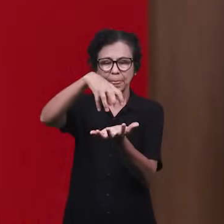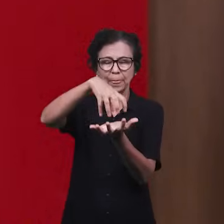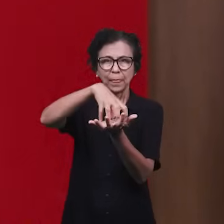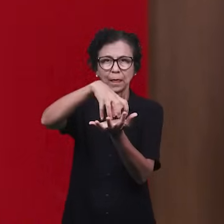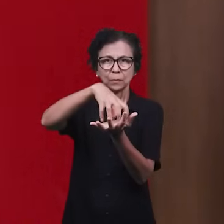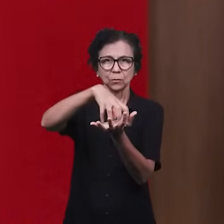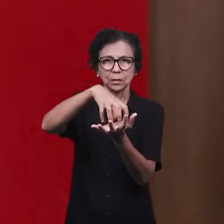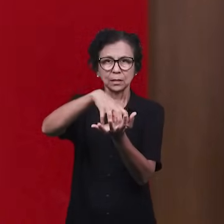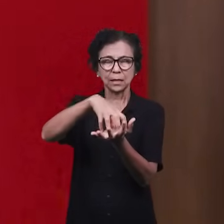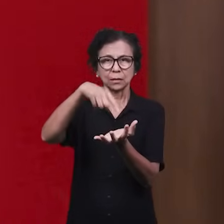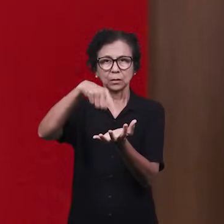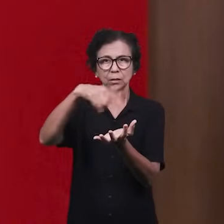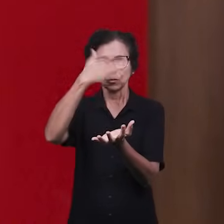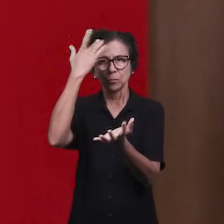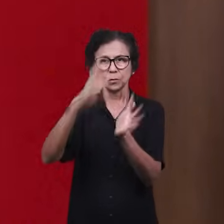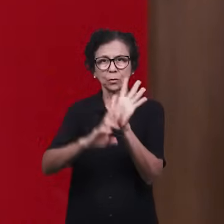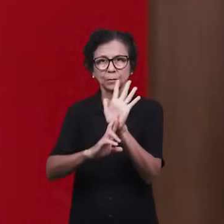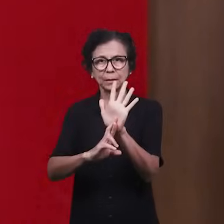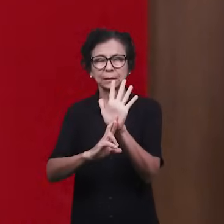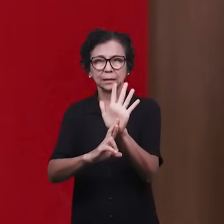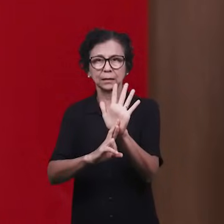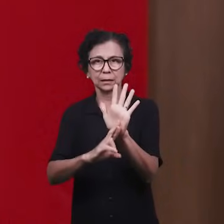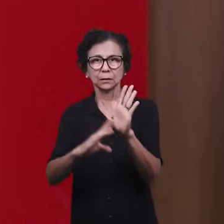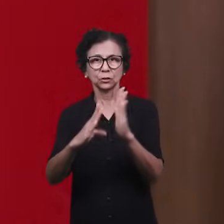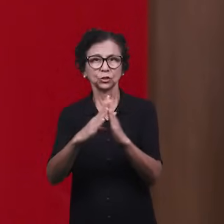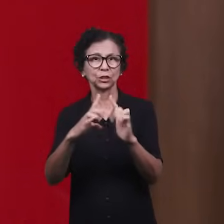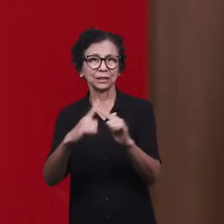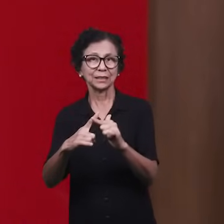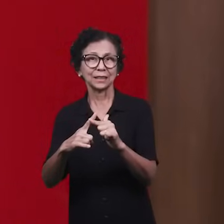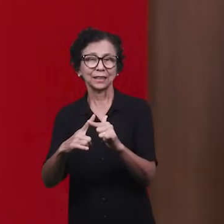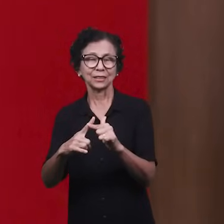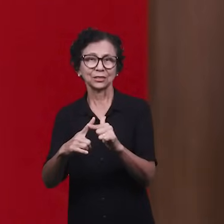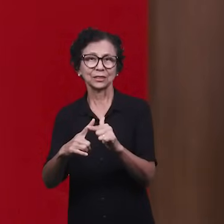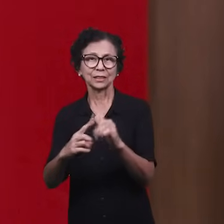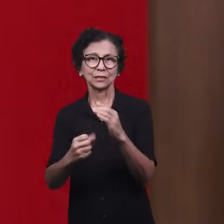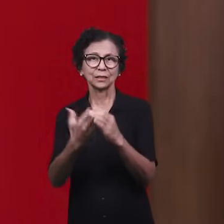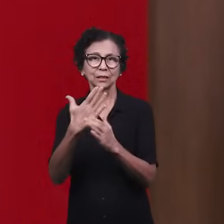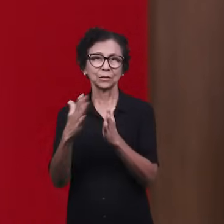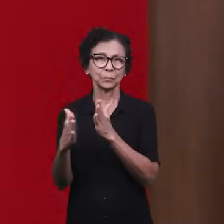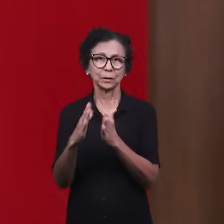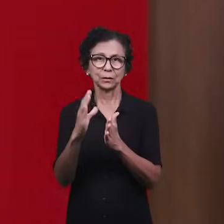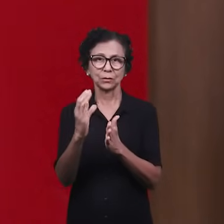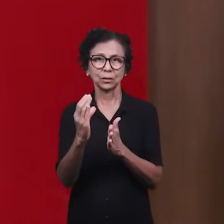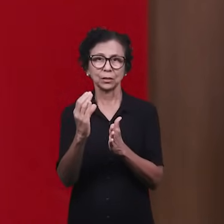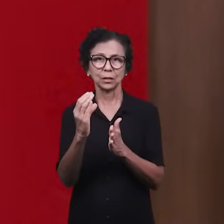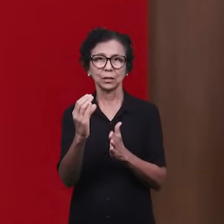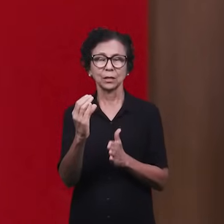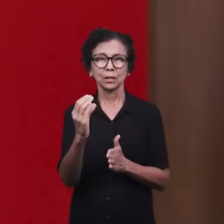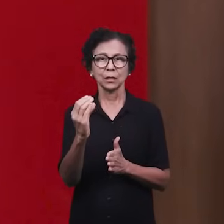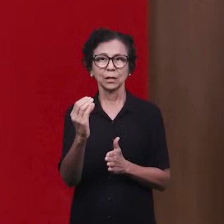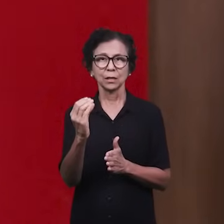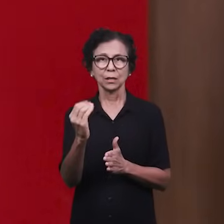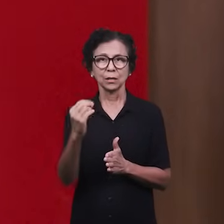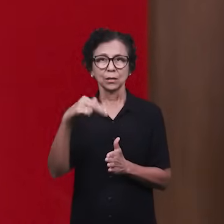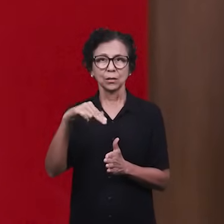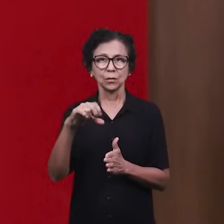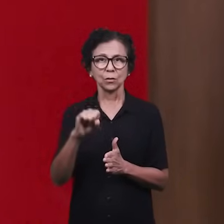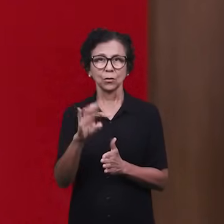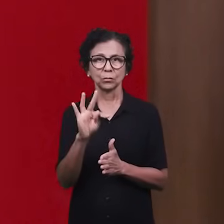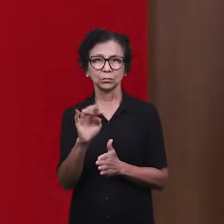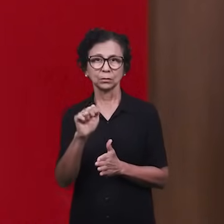um representante dessa Igreja, que foi criada ali junto com Constantino. Então, esse